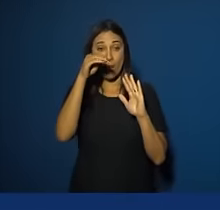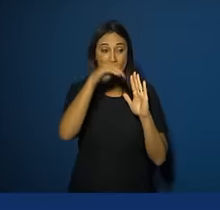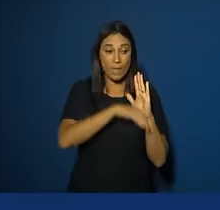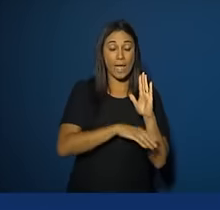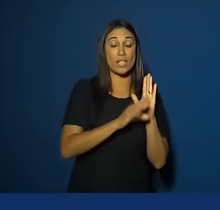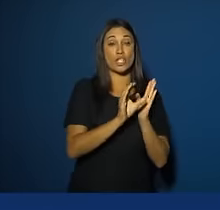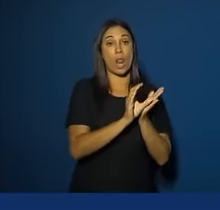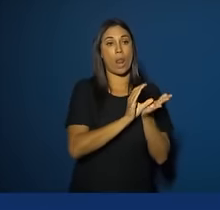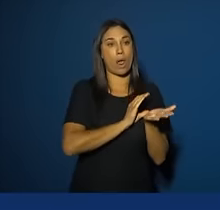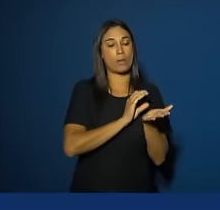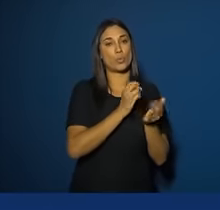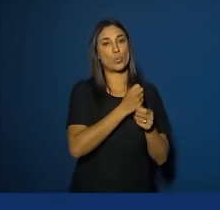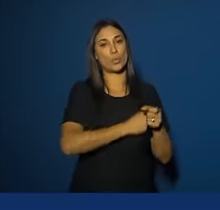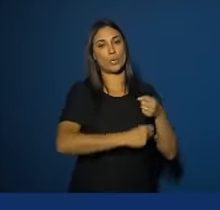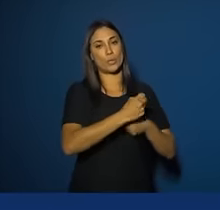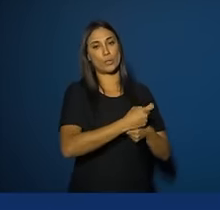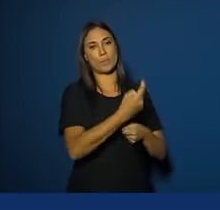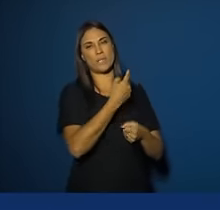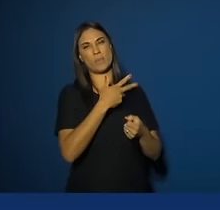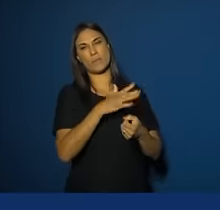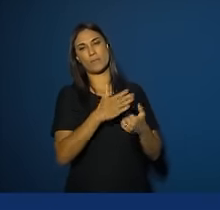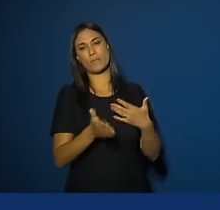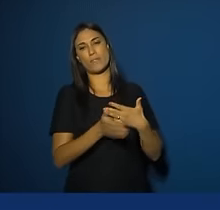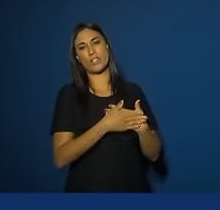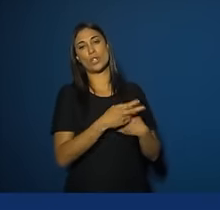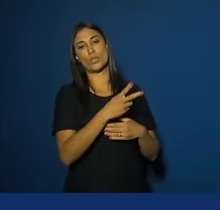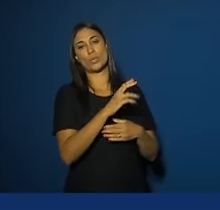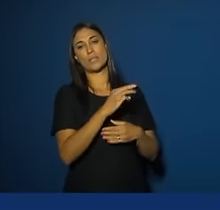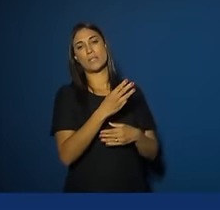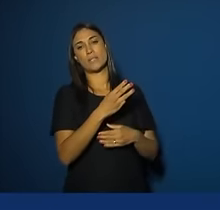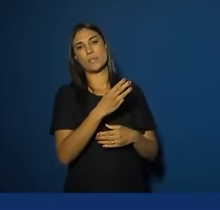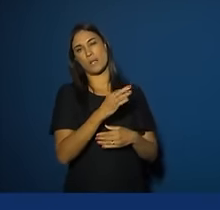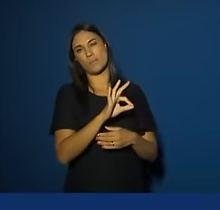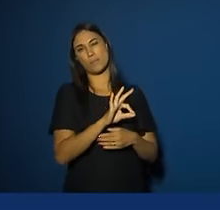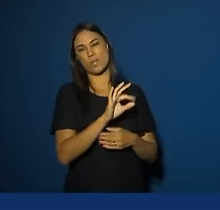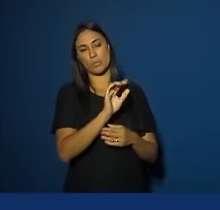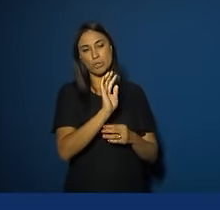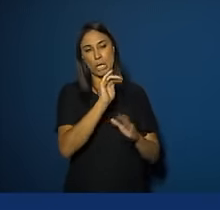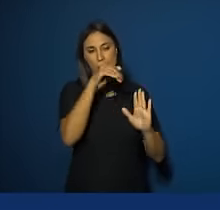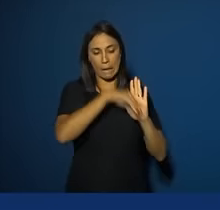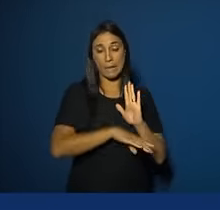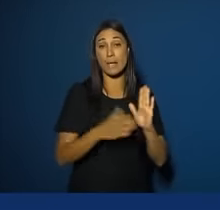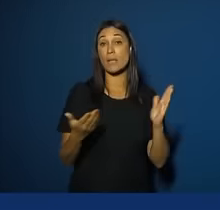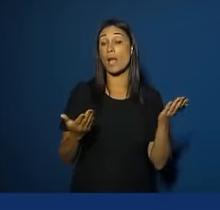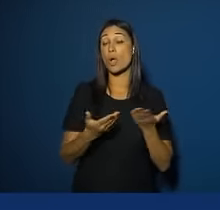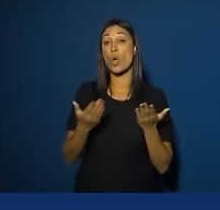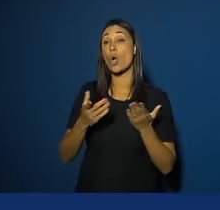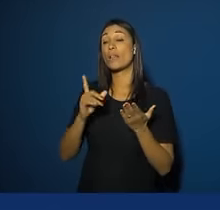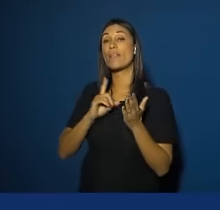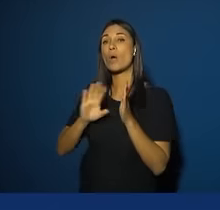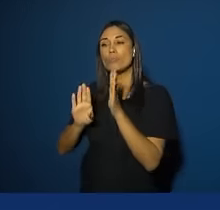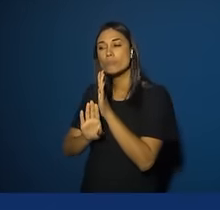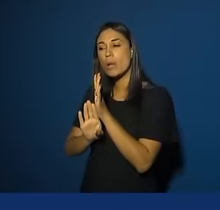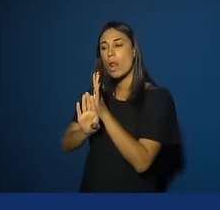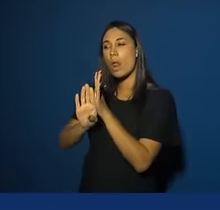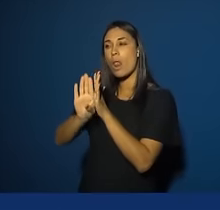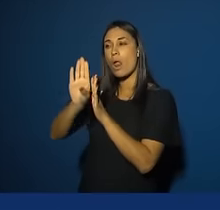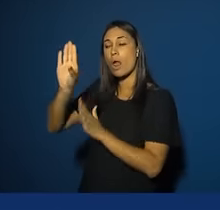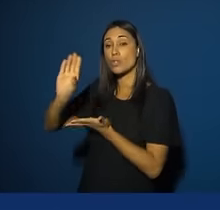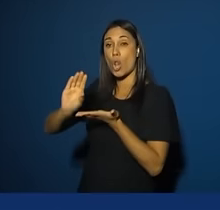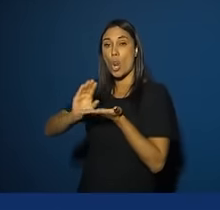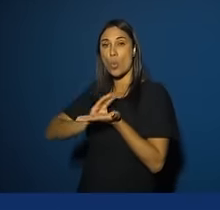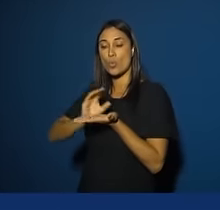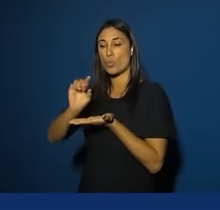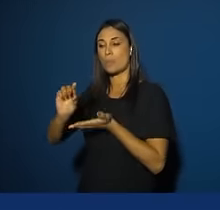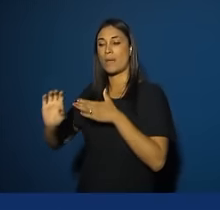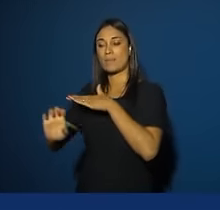das empresas do ano passado, né? Deve fechar entre 2% e 3% de queda, e a gente está projetando um crescimento de lucro para as